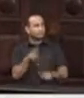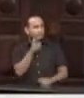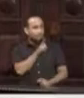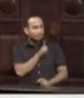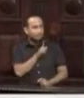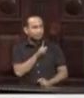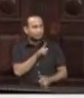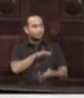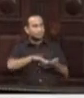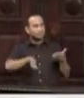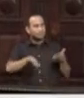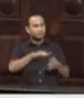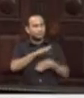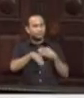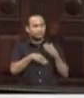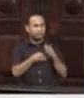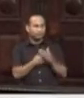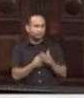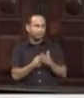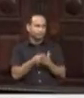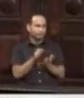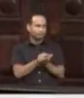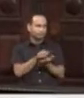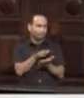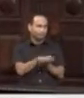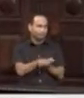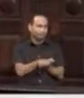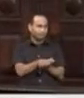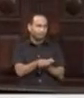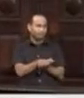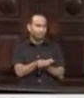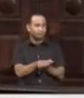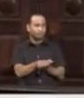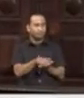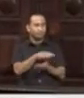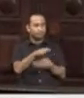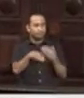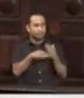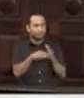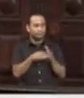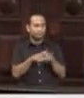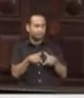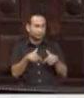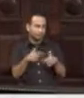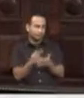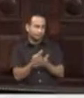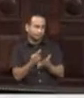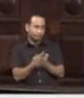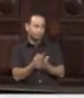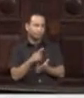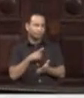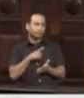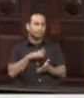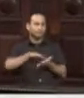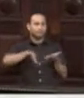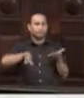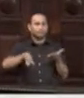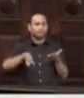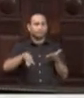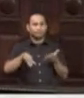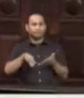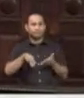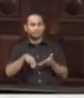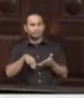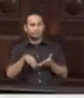derrubar todas as multas e todas as situações de irregularidade a que haviam sido submetidas pela